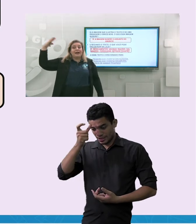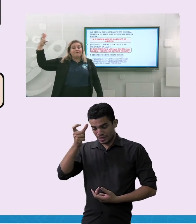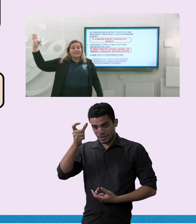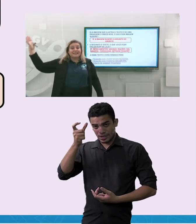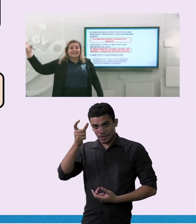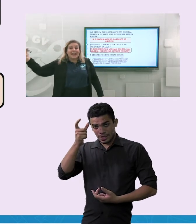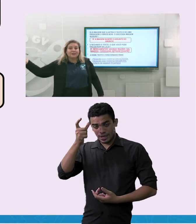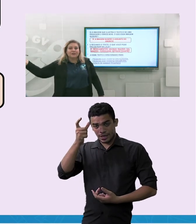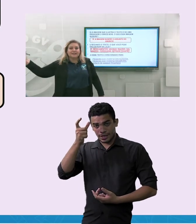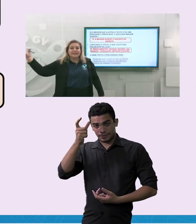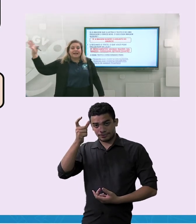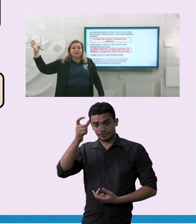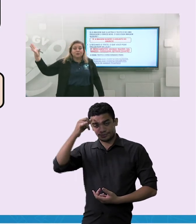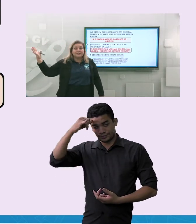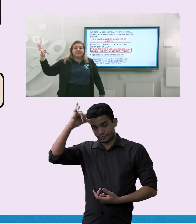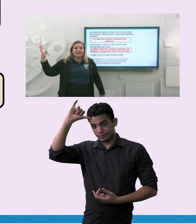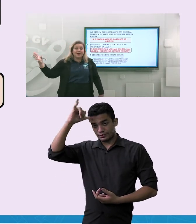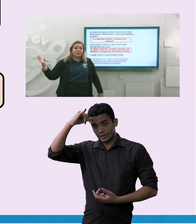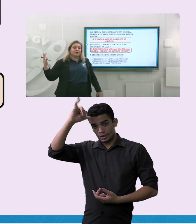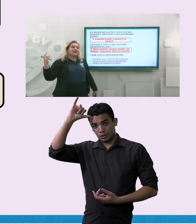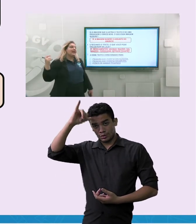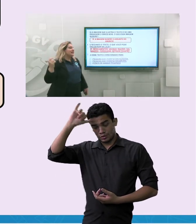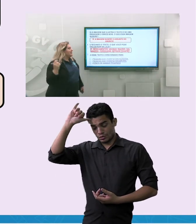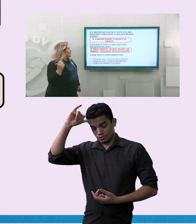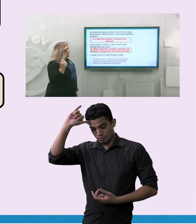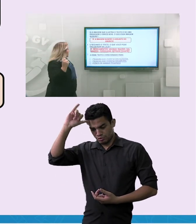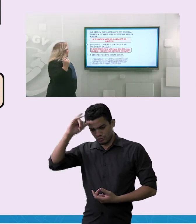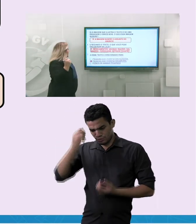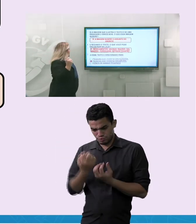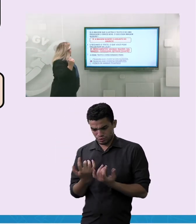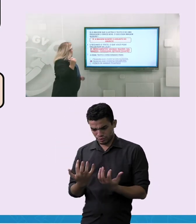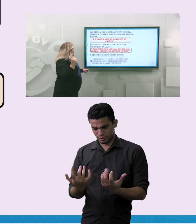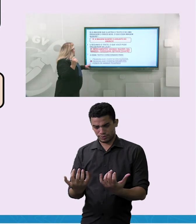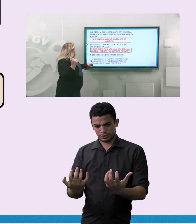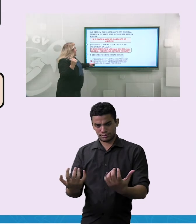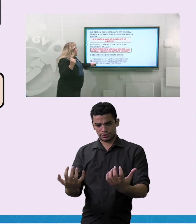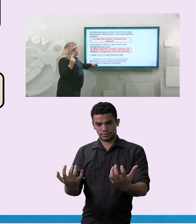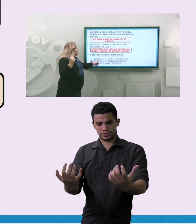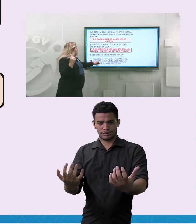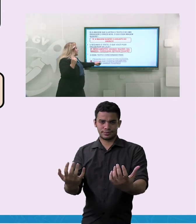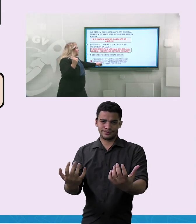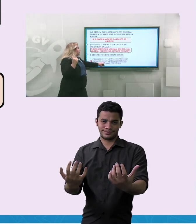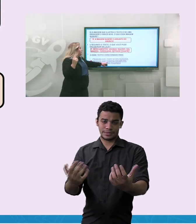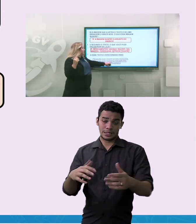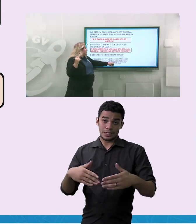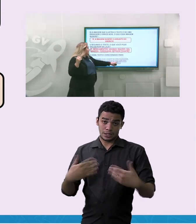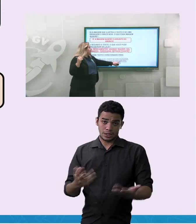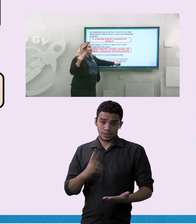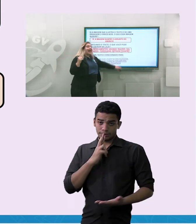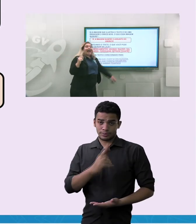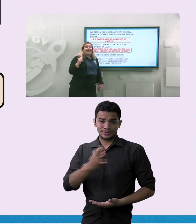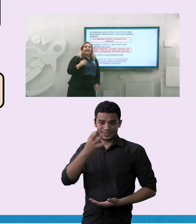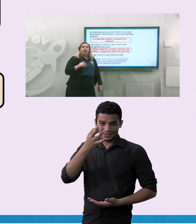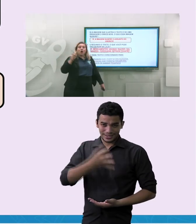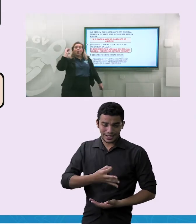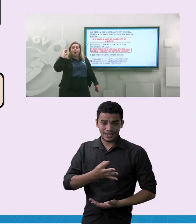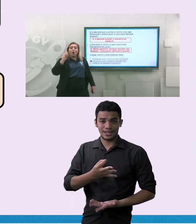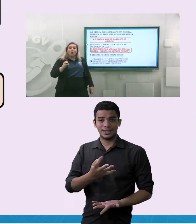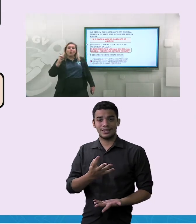né, afastado da cidade, nos campos. Então, a nossa resposta, pessoas que vivem na